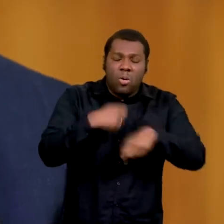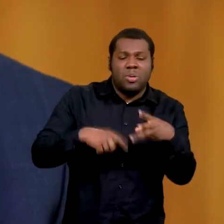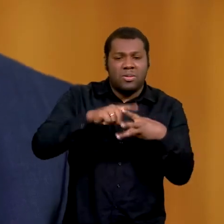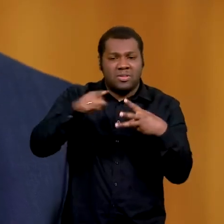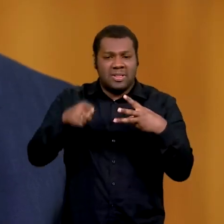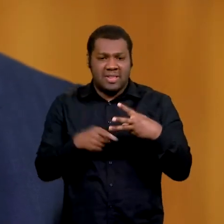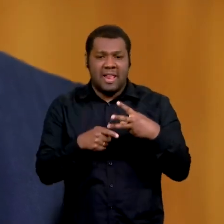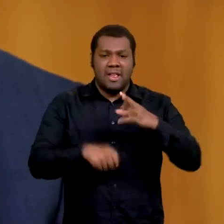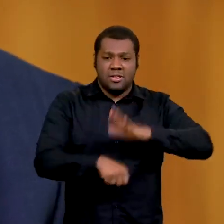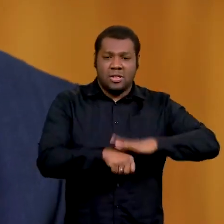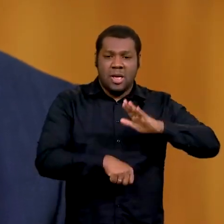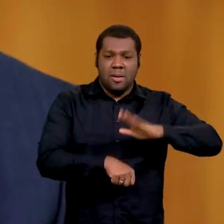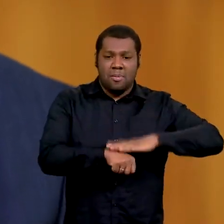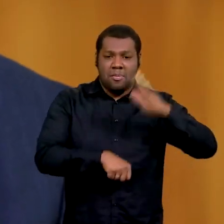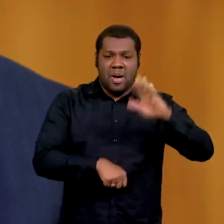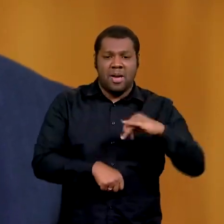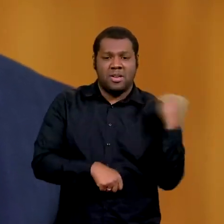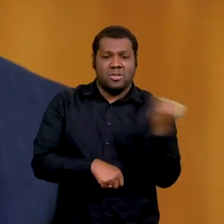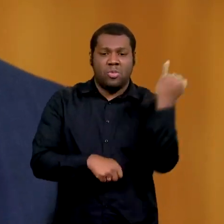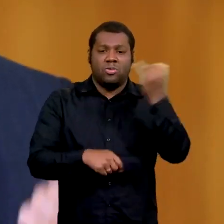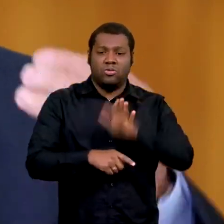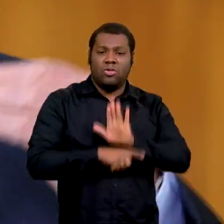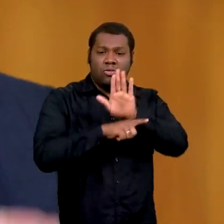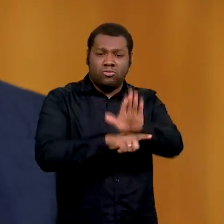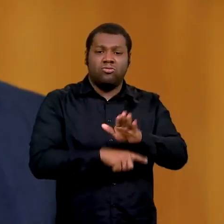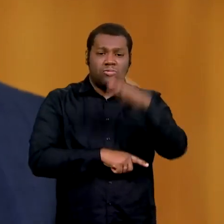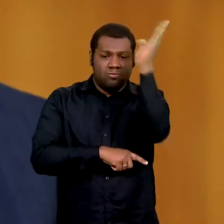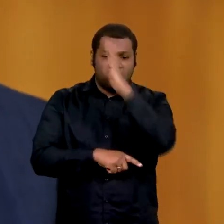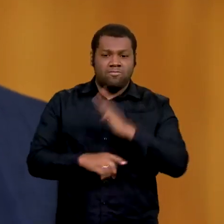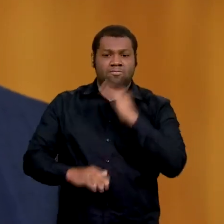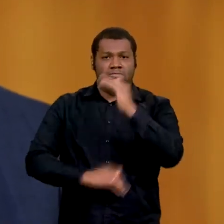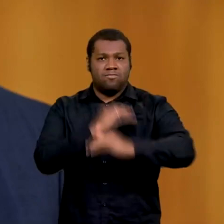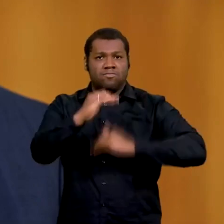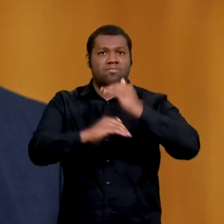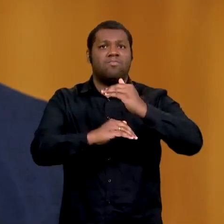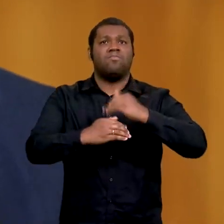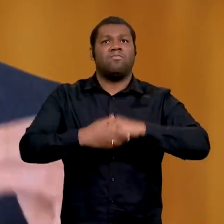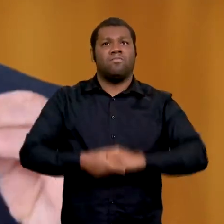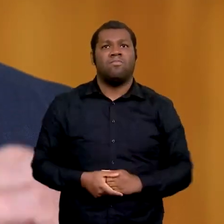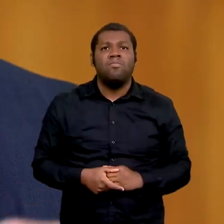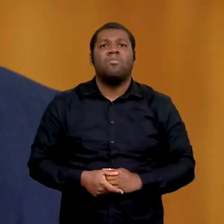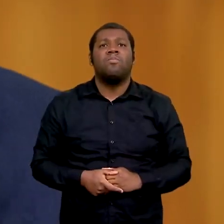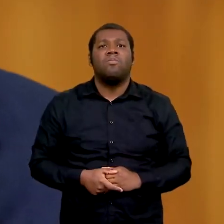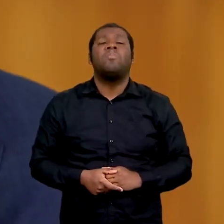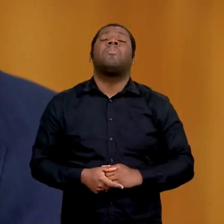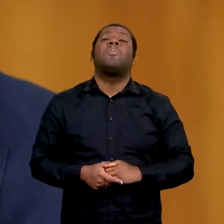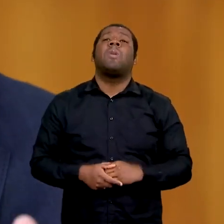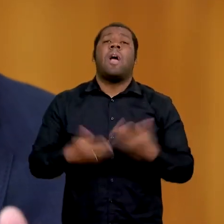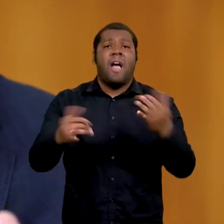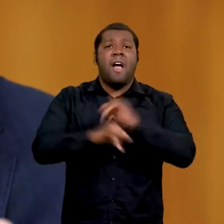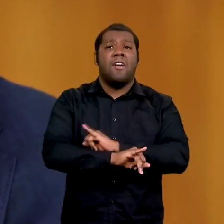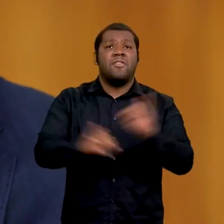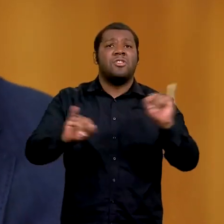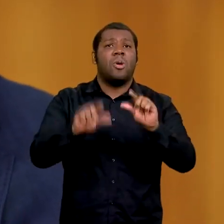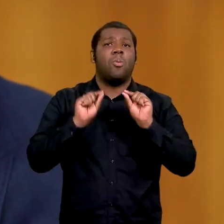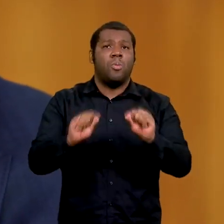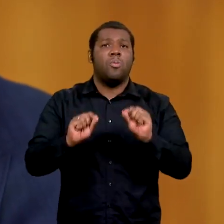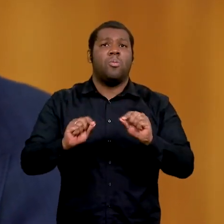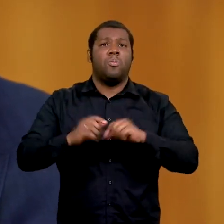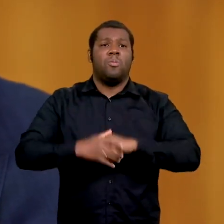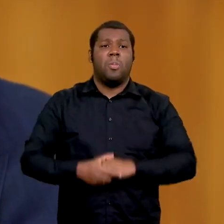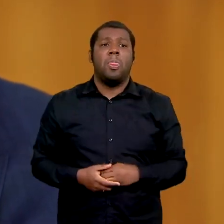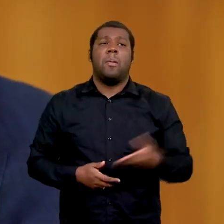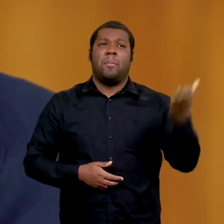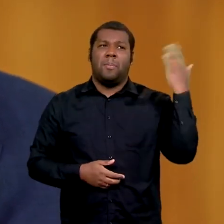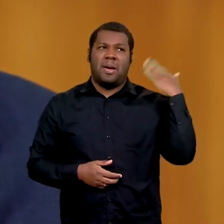para que a gente possa desenvolver esse país Então já fizemos uma vez é importante lembrar que quando nós deixamos